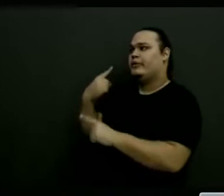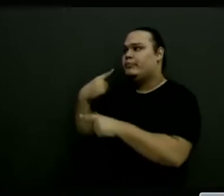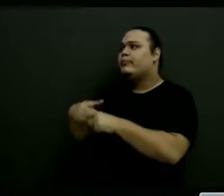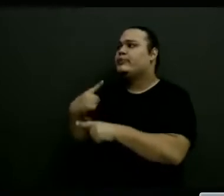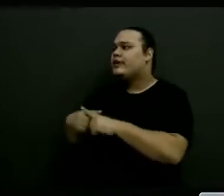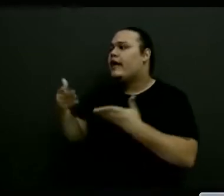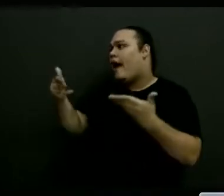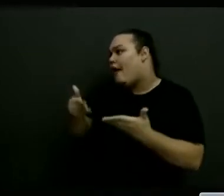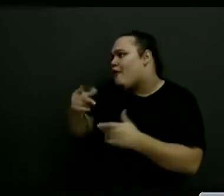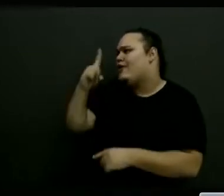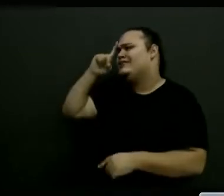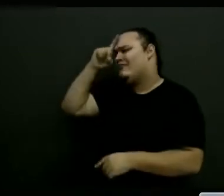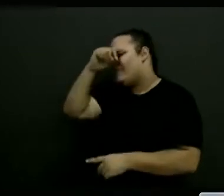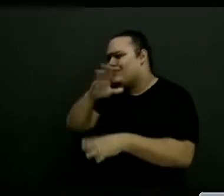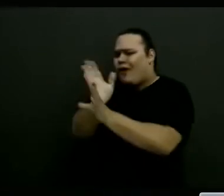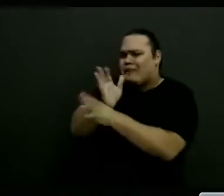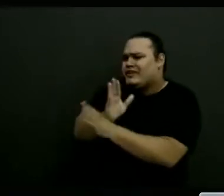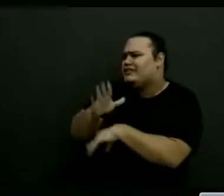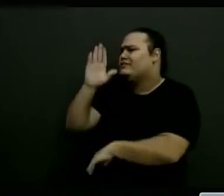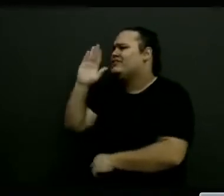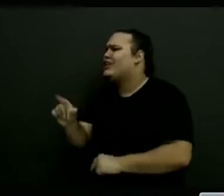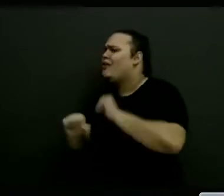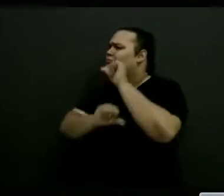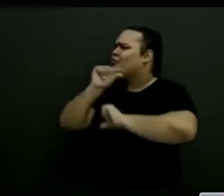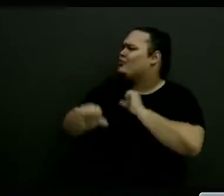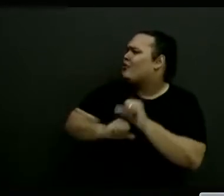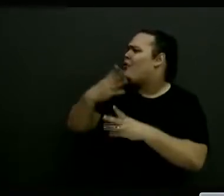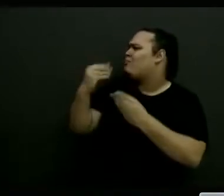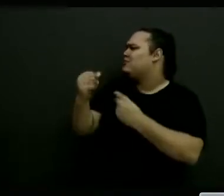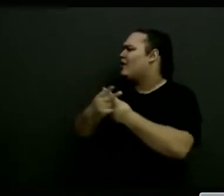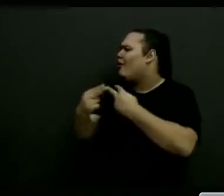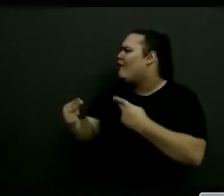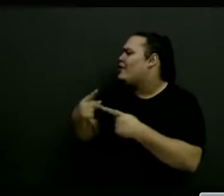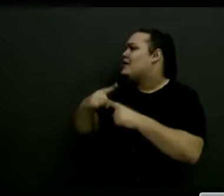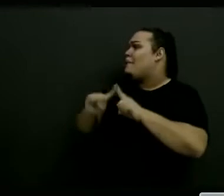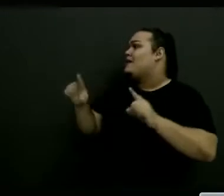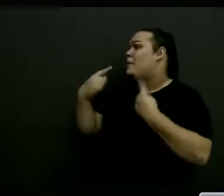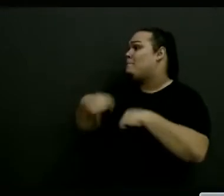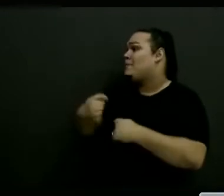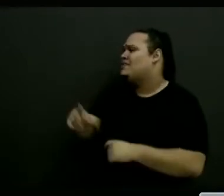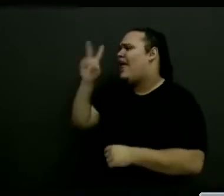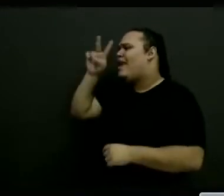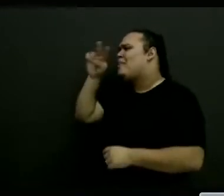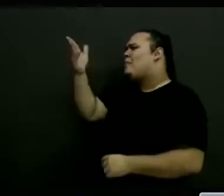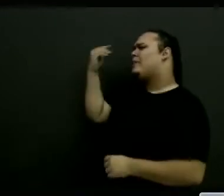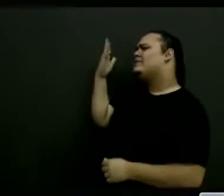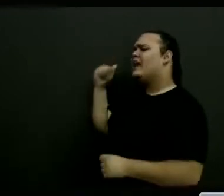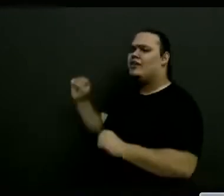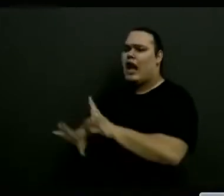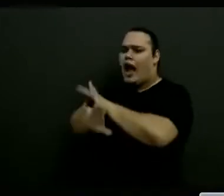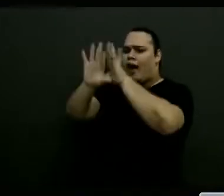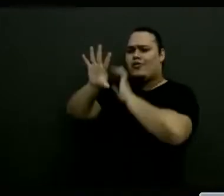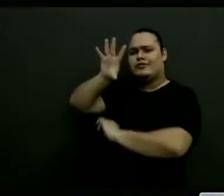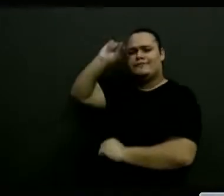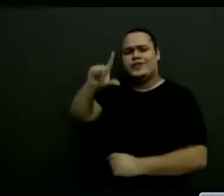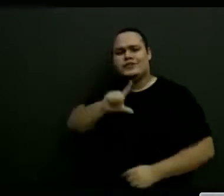enchimento do Espírito Santo, a glória de Deus, os milagres, os prodígios, as manifestações, as conquistas, o